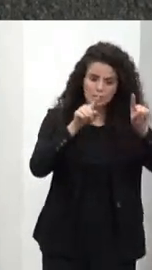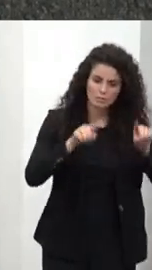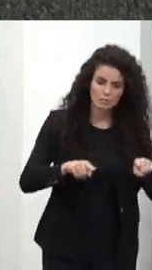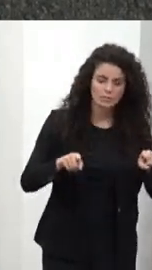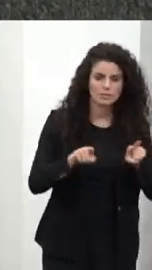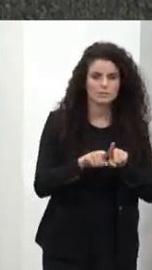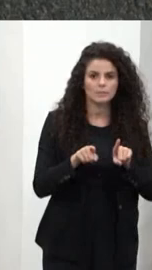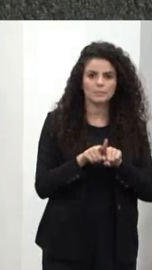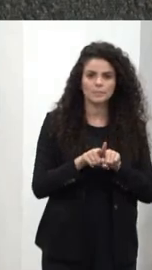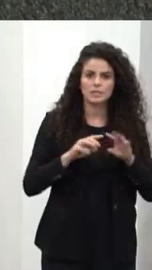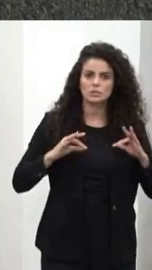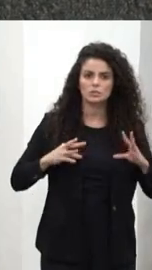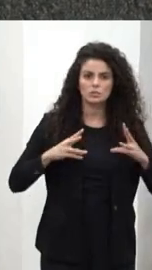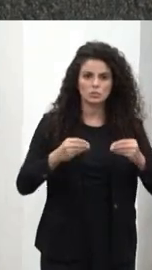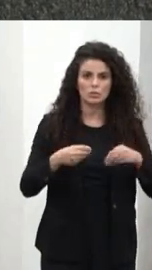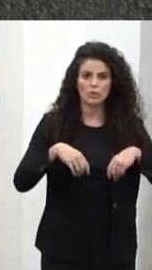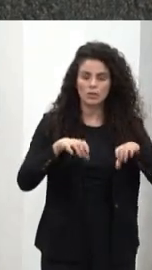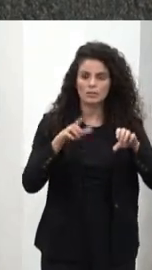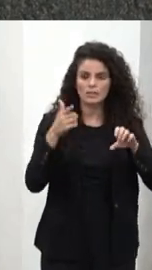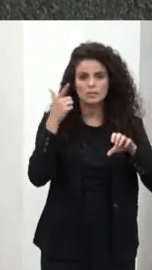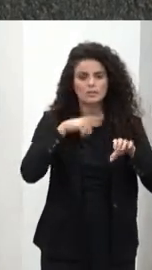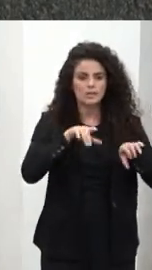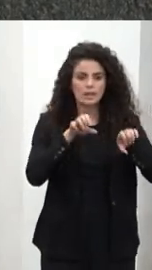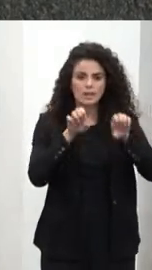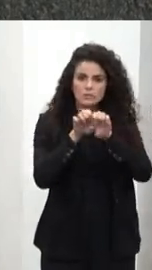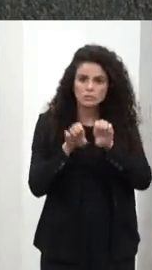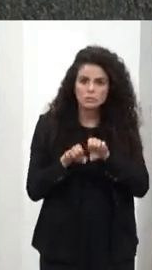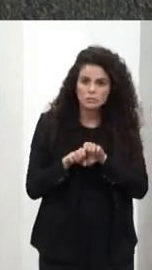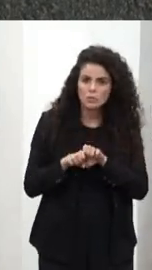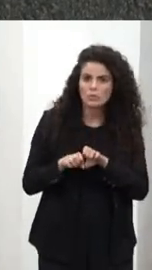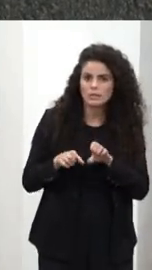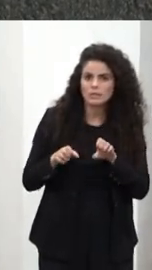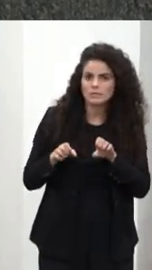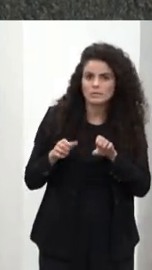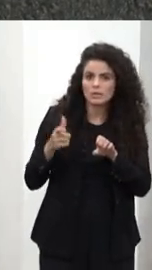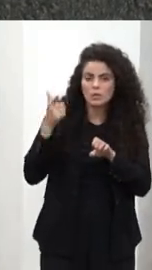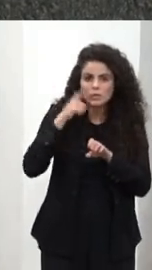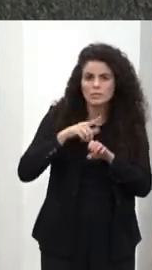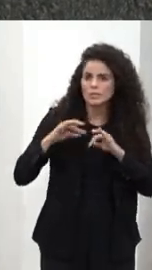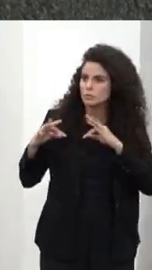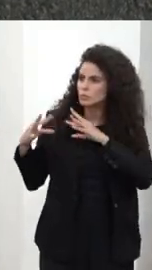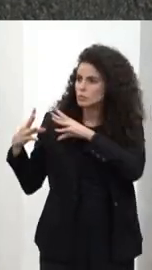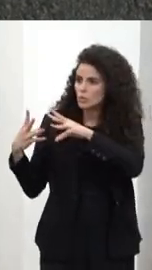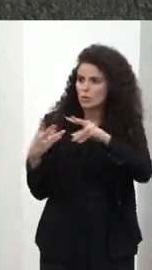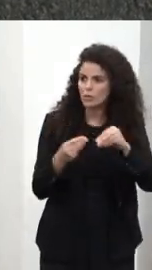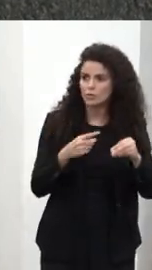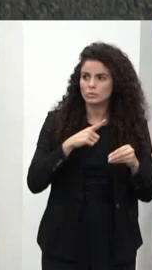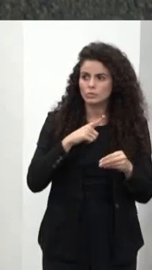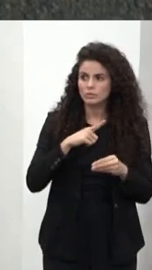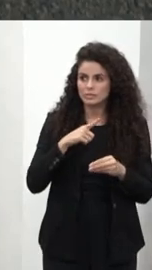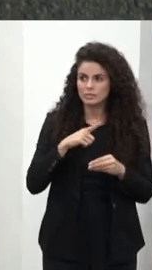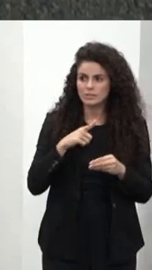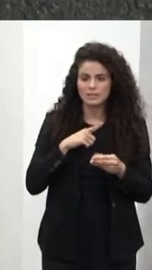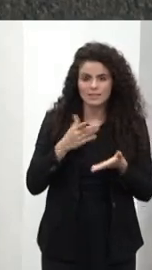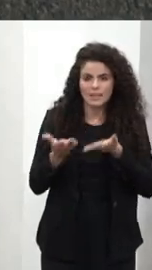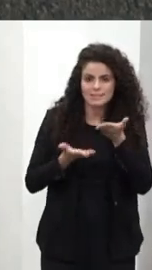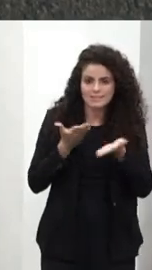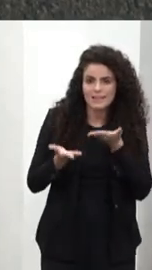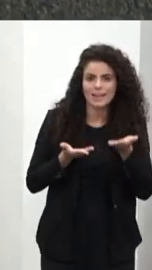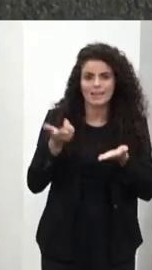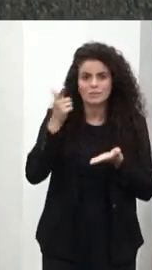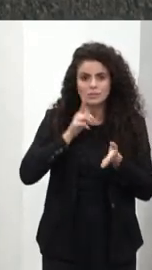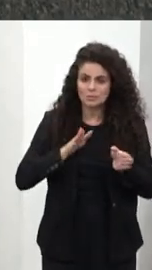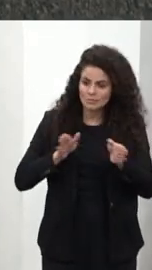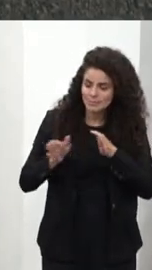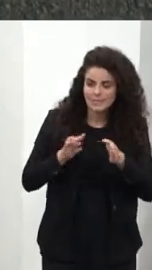estruturas para garantir que o recurso chegue lá na ponta nas comunidades chegue nos fazedores e cultura chegue na população